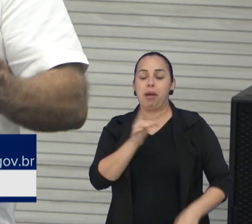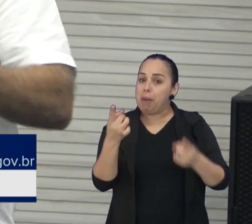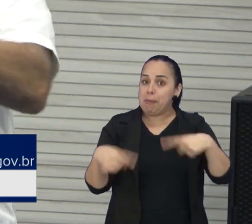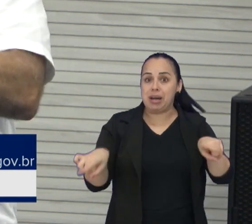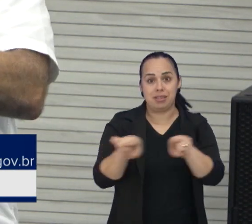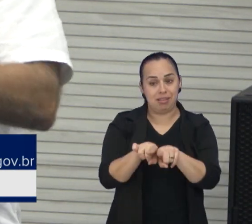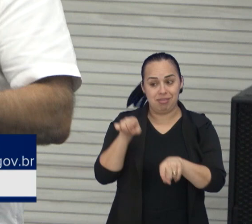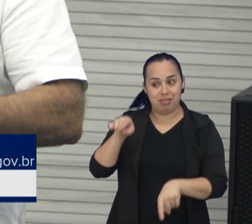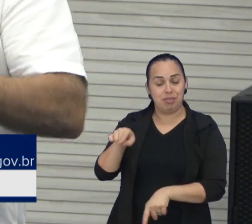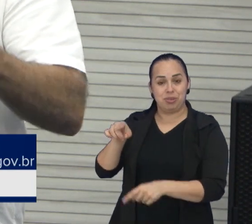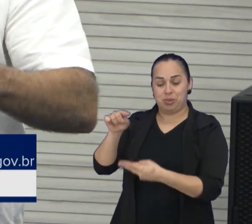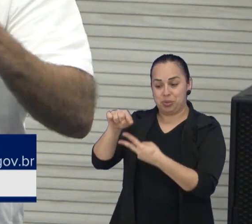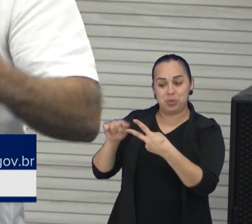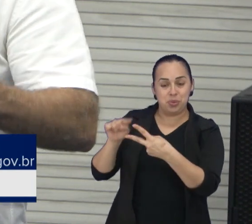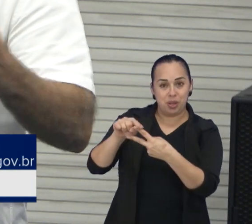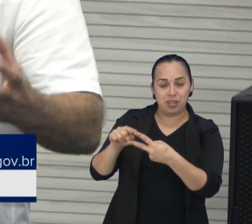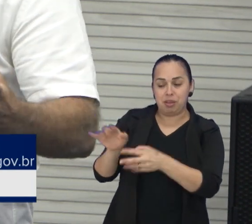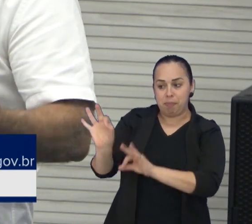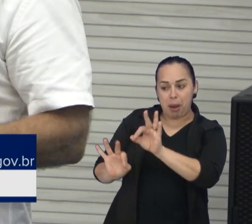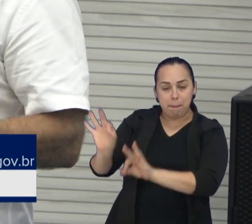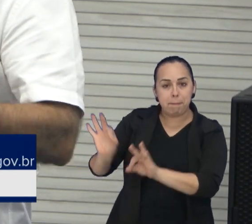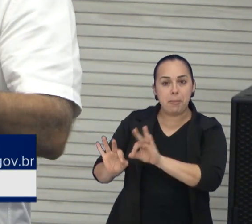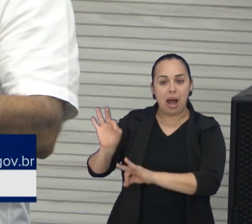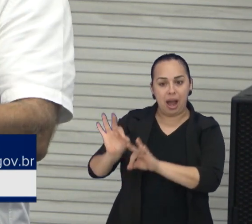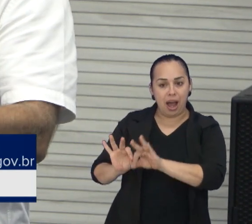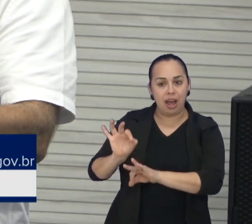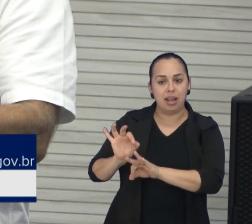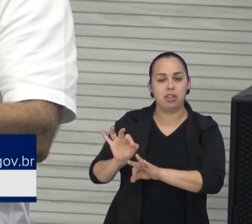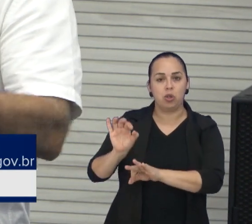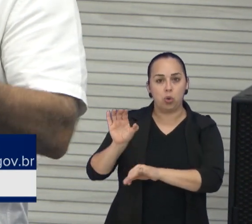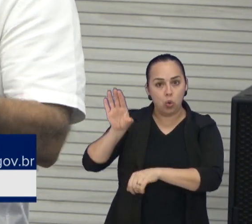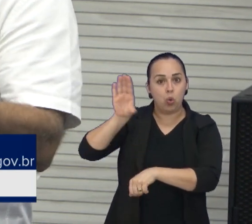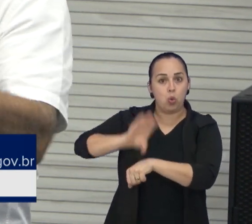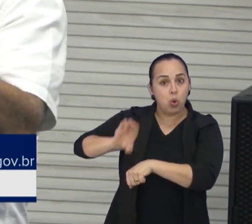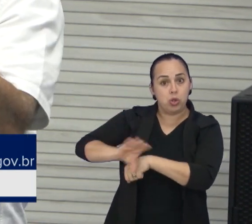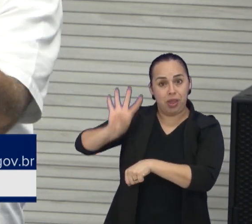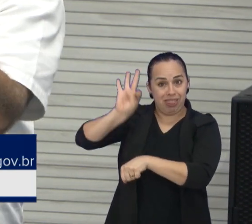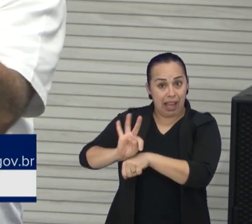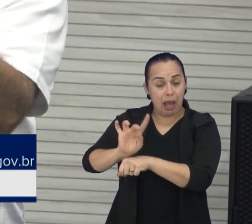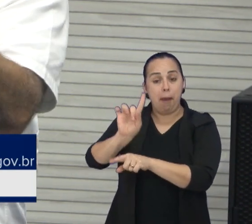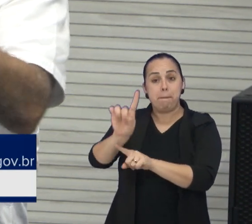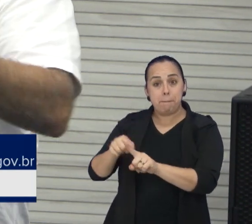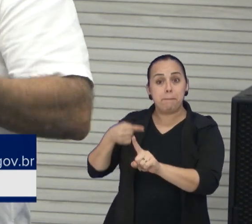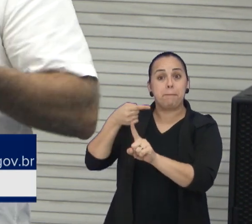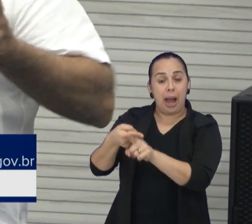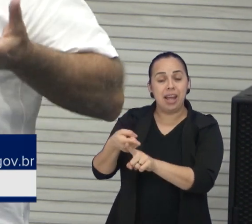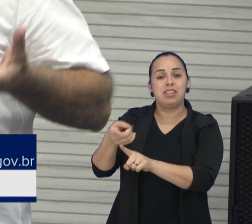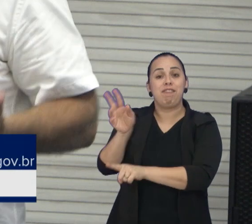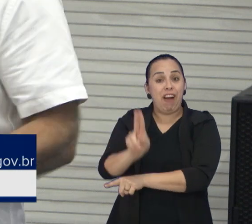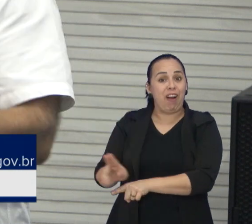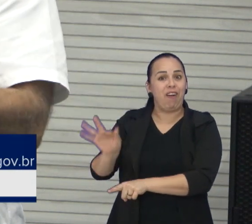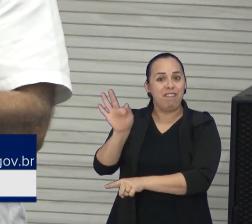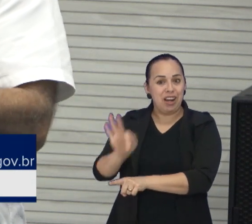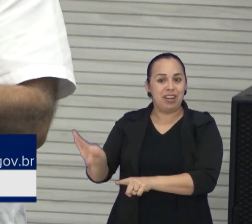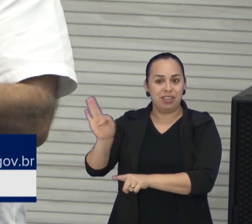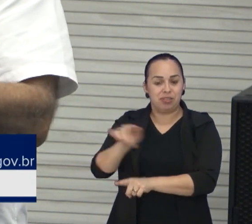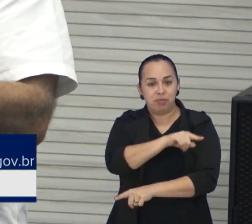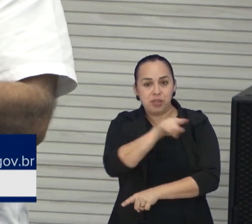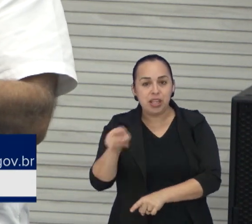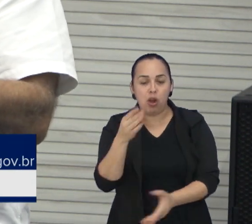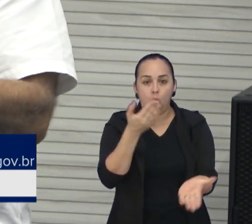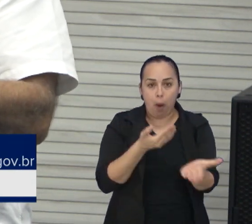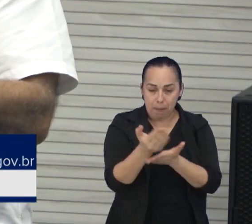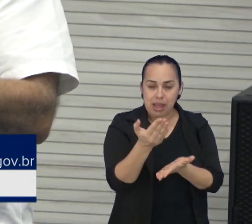o CEPAS e a Afundás, elabore também, além de todo o curso técnico, já curso superior. Então você